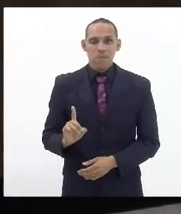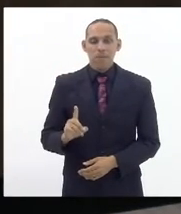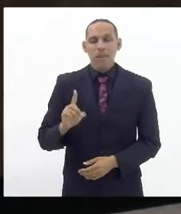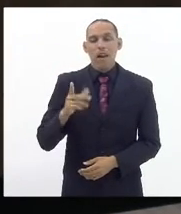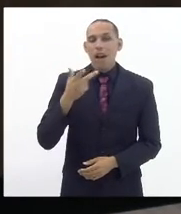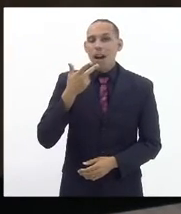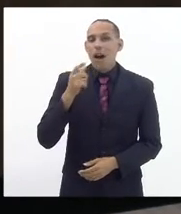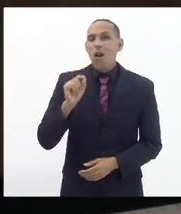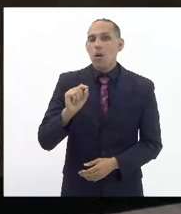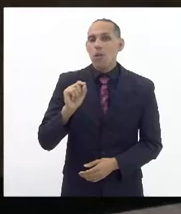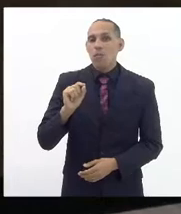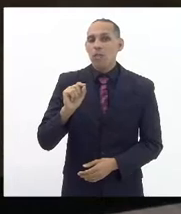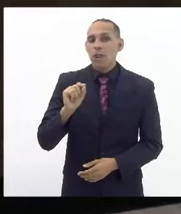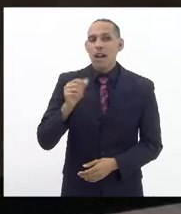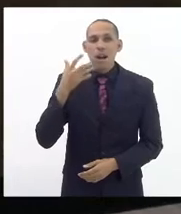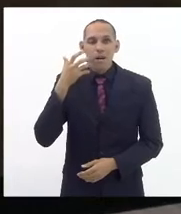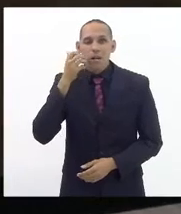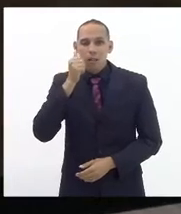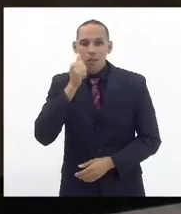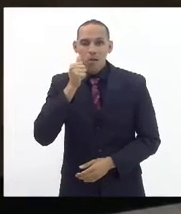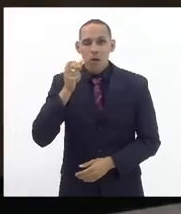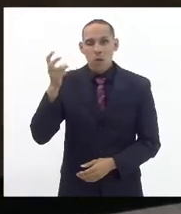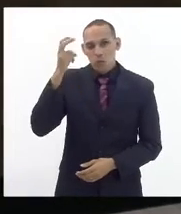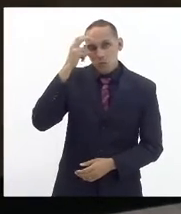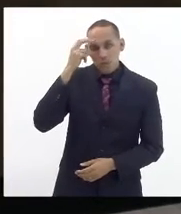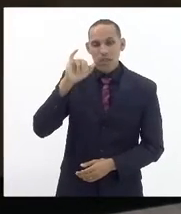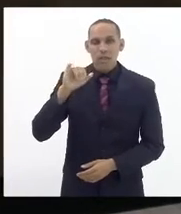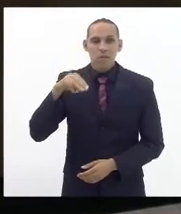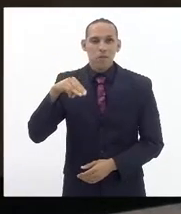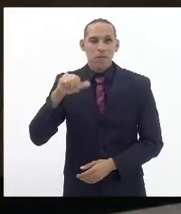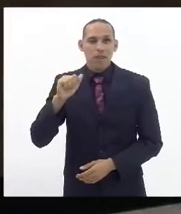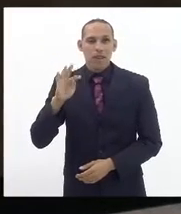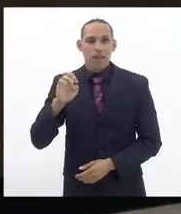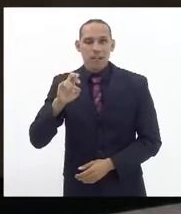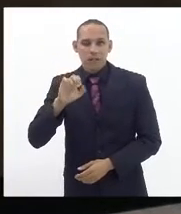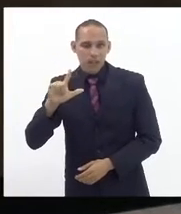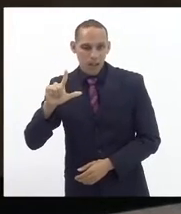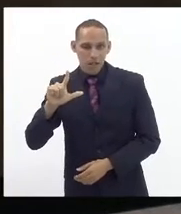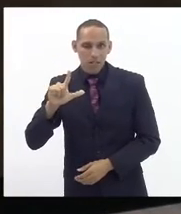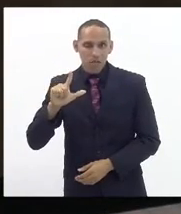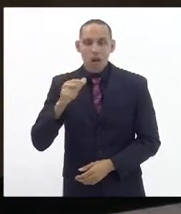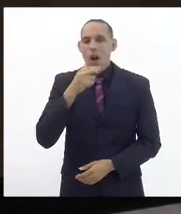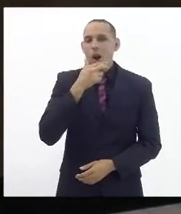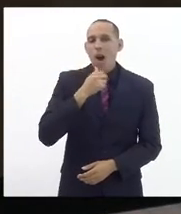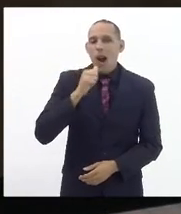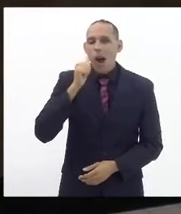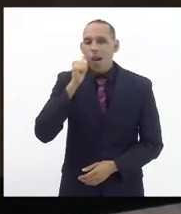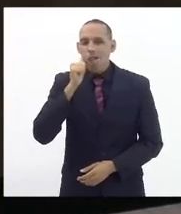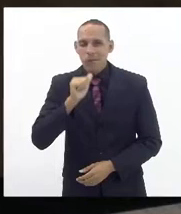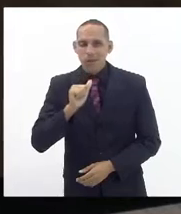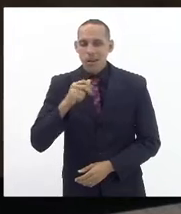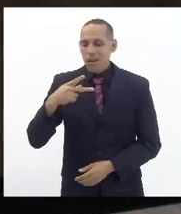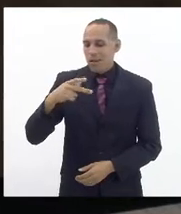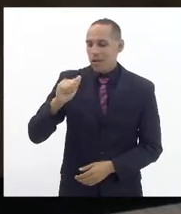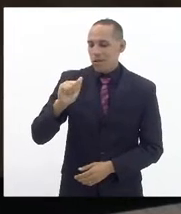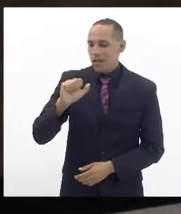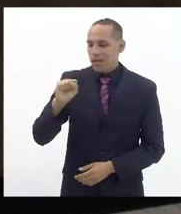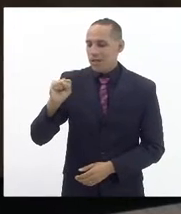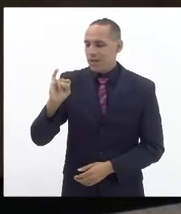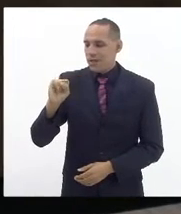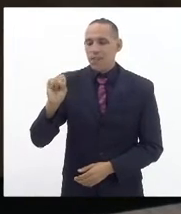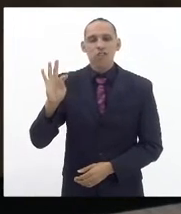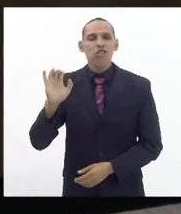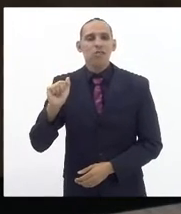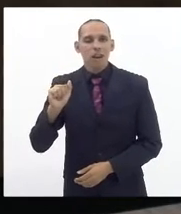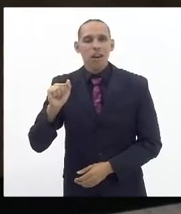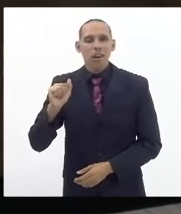patrimônio cultural e material do Estado do Rio de Janeiro os e as passistas de samba. Primeiro,